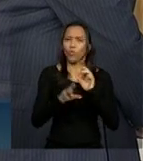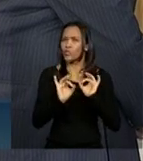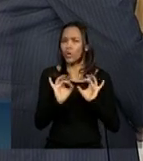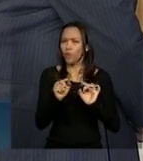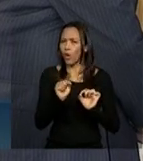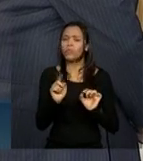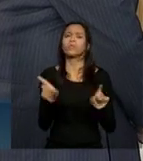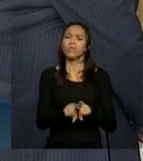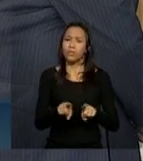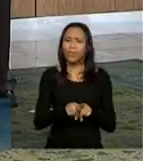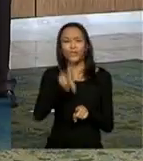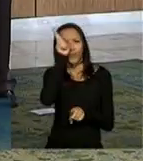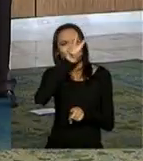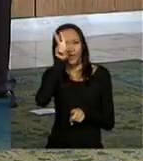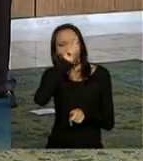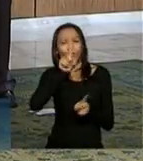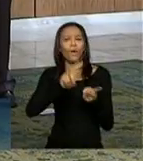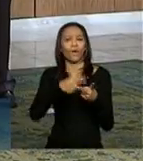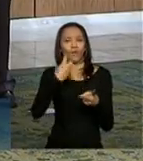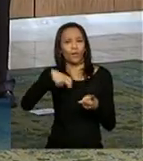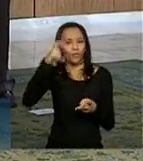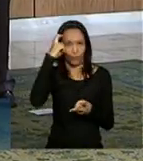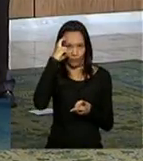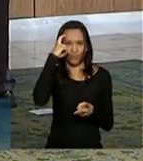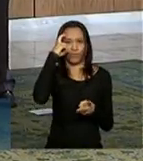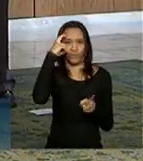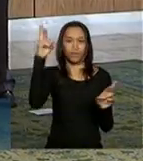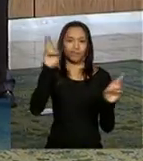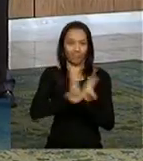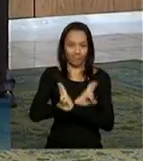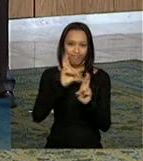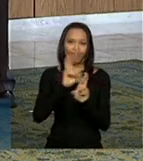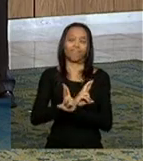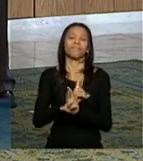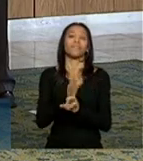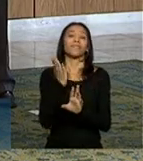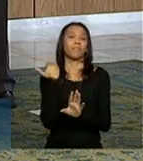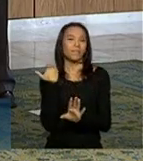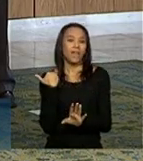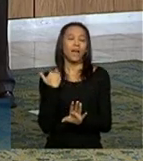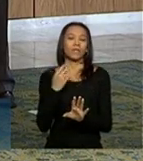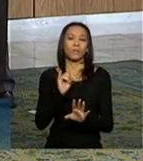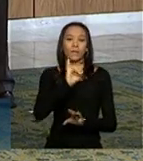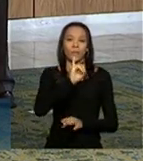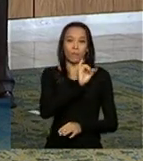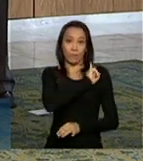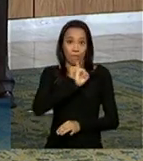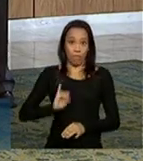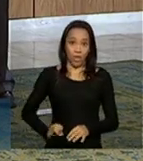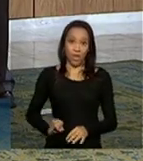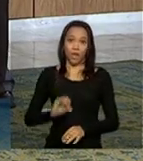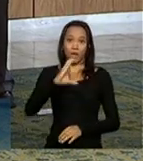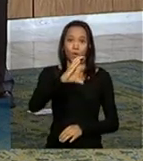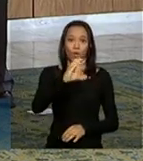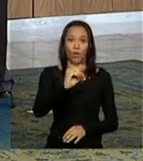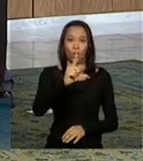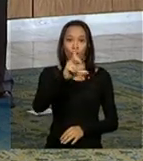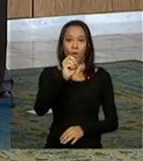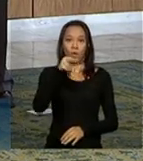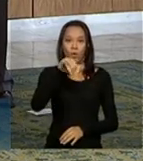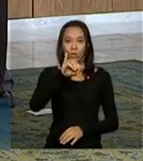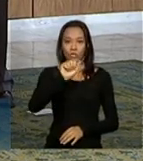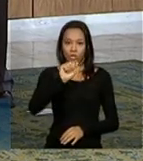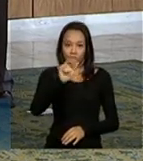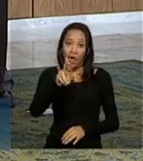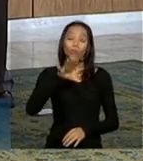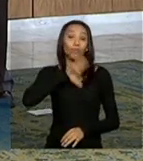também históricas e culturais, uma vez que faziam parte do Império Colonial Português e compartilham o uso,